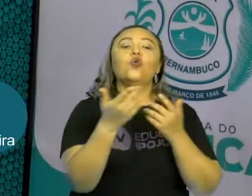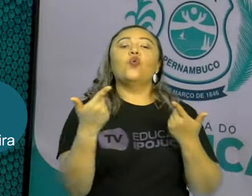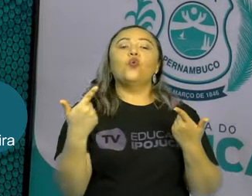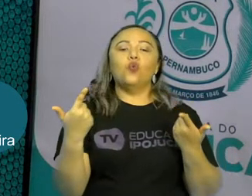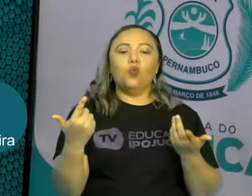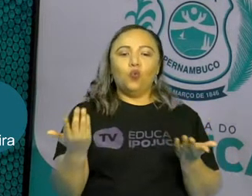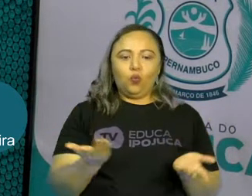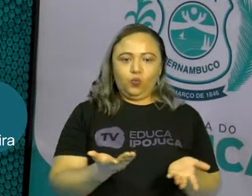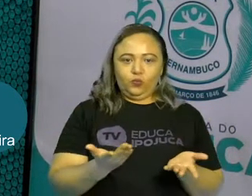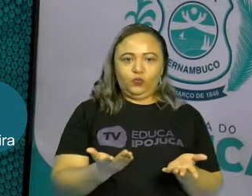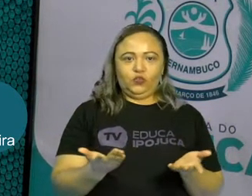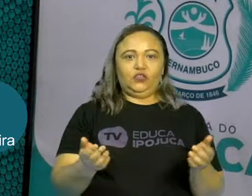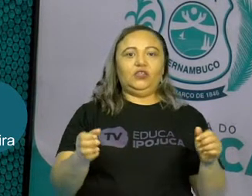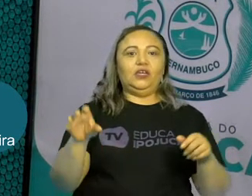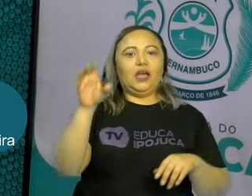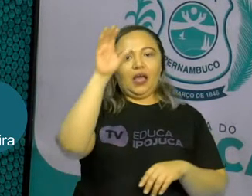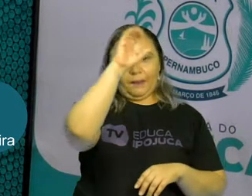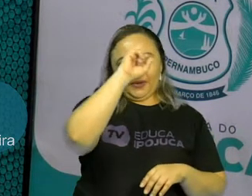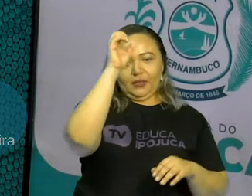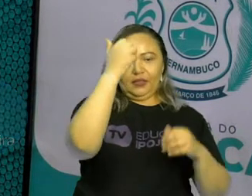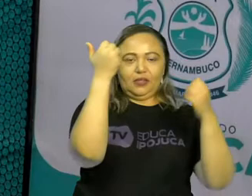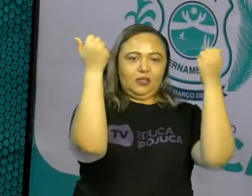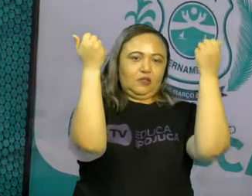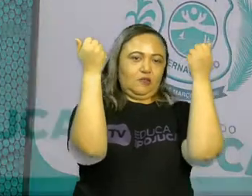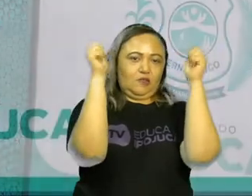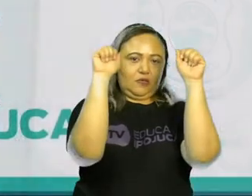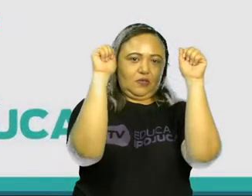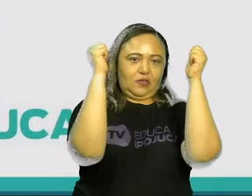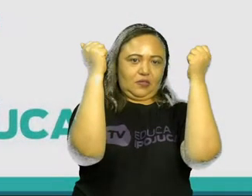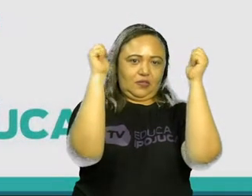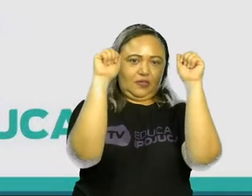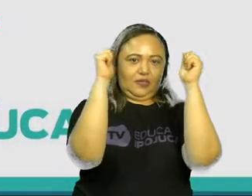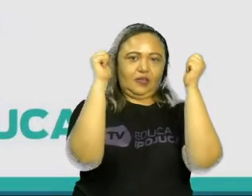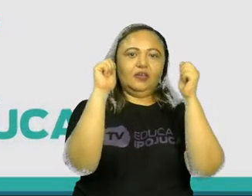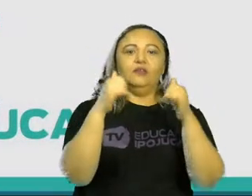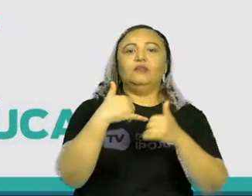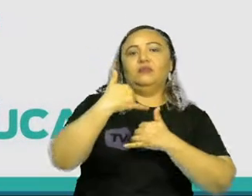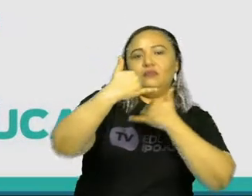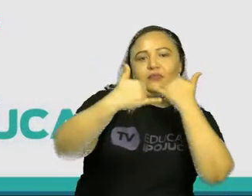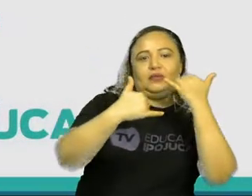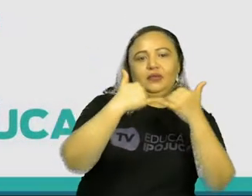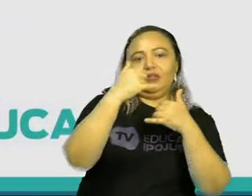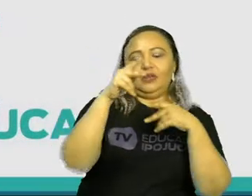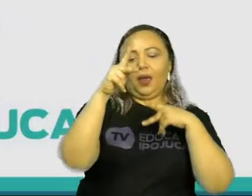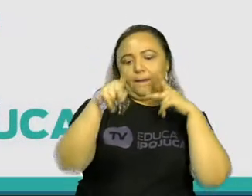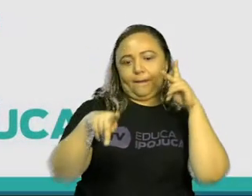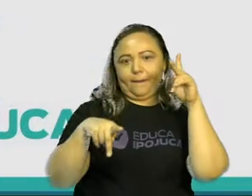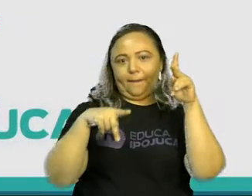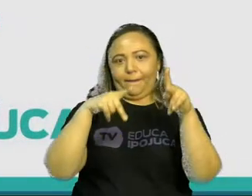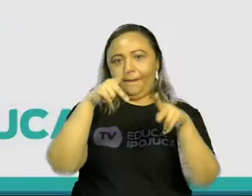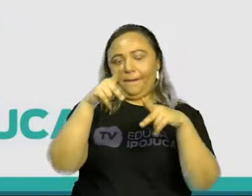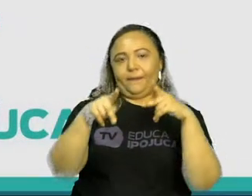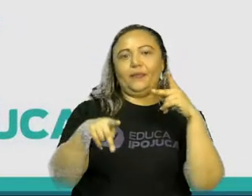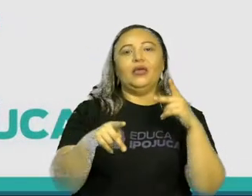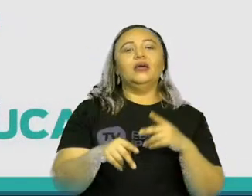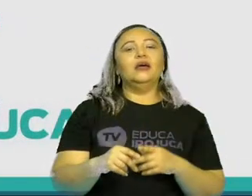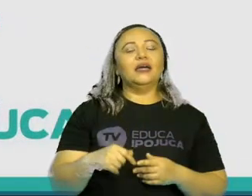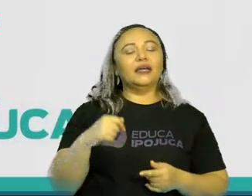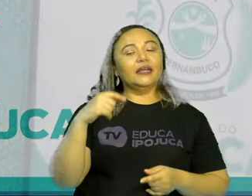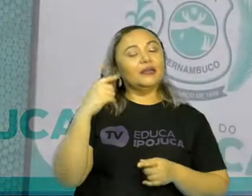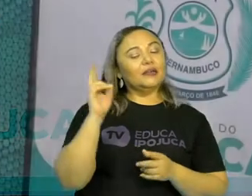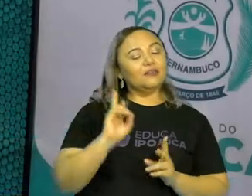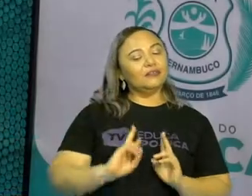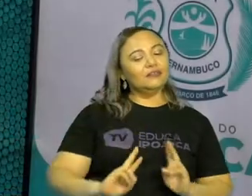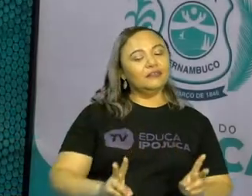hoje vamos falar sobre brincadeiras populares. São aquelas que perduram